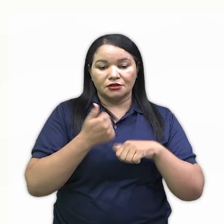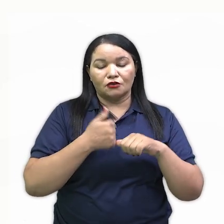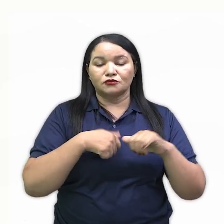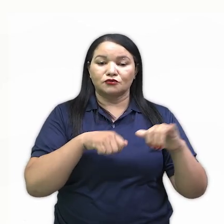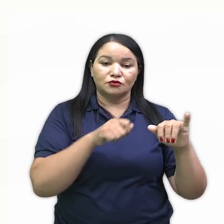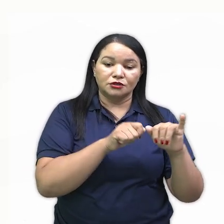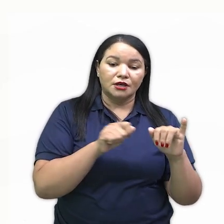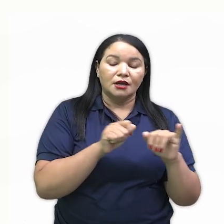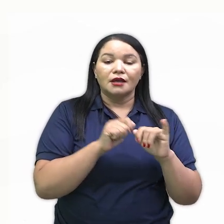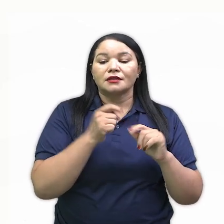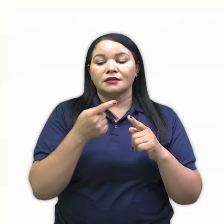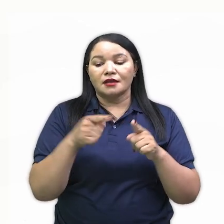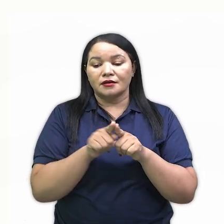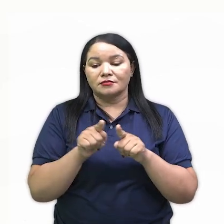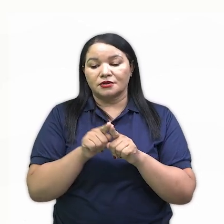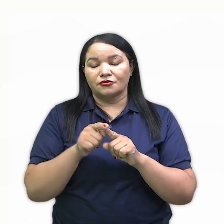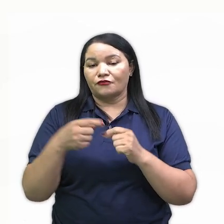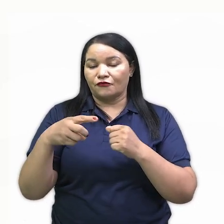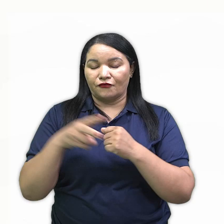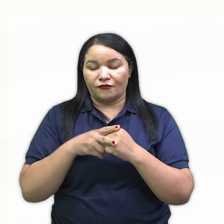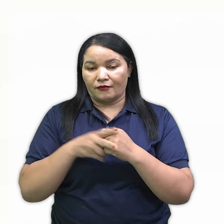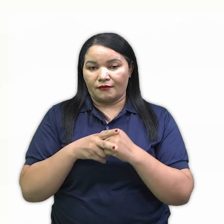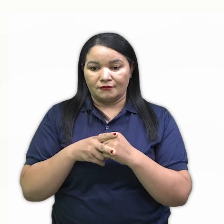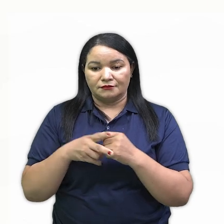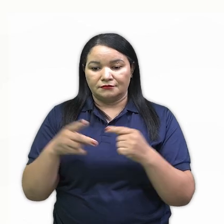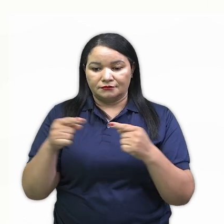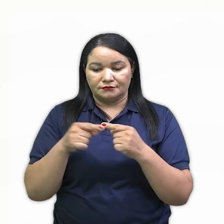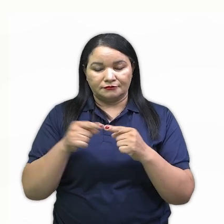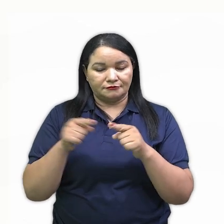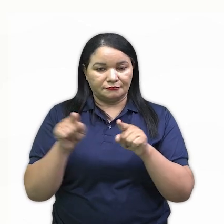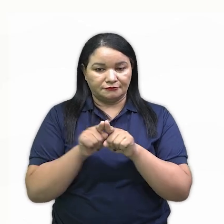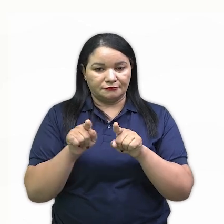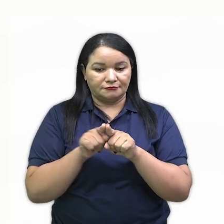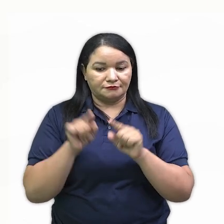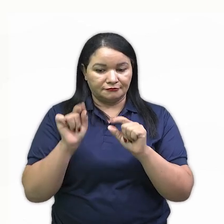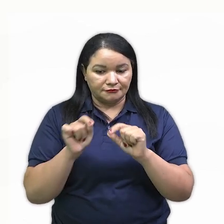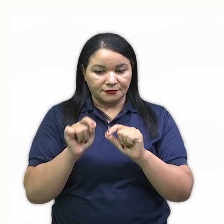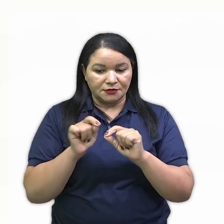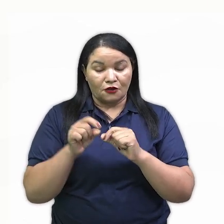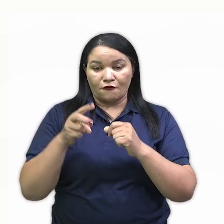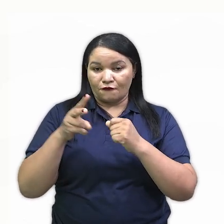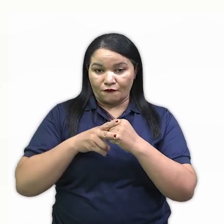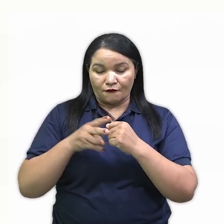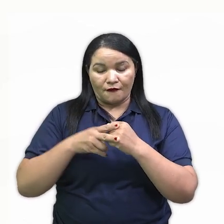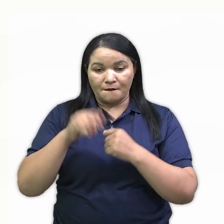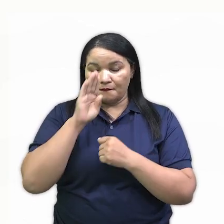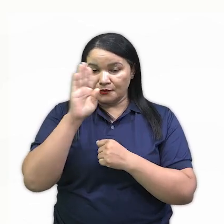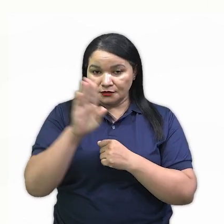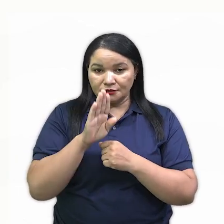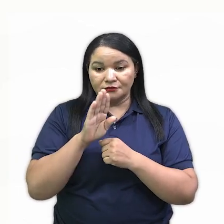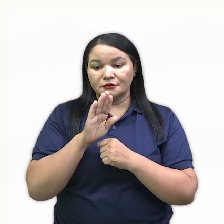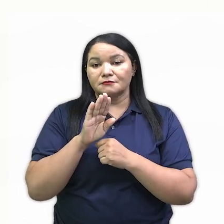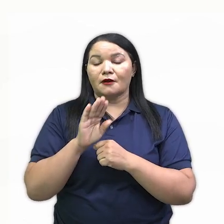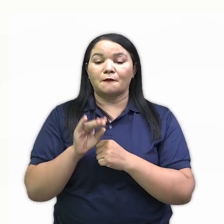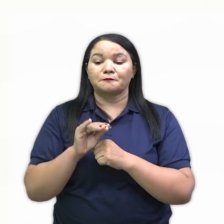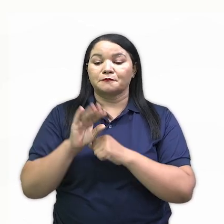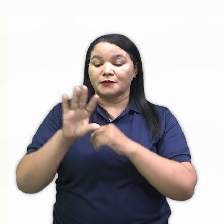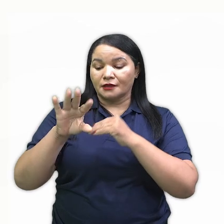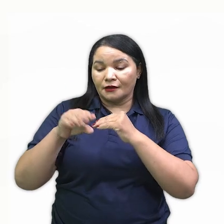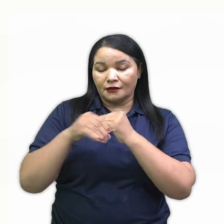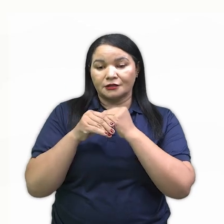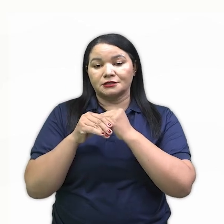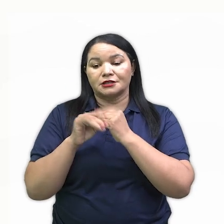você escolher o verbo to be certo, né? E o study, o verbo principal, ele vem acompanhado